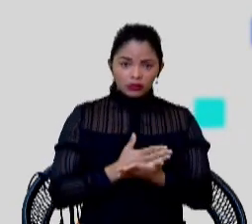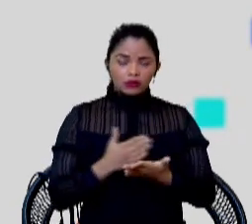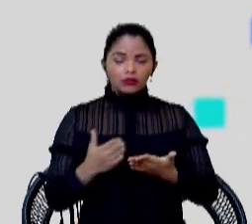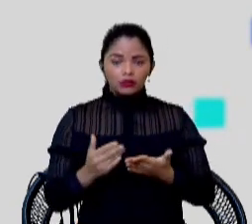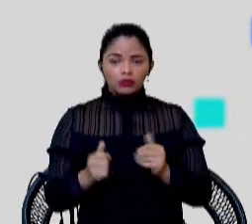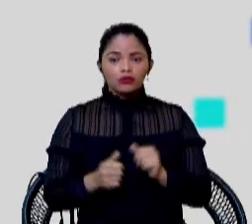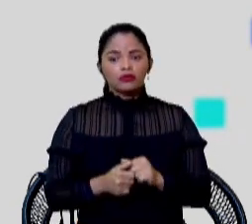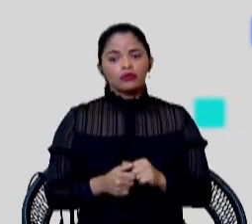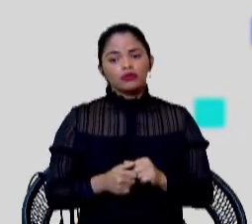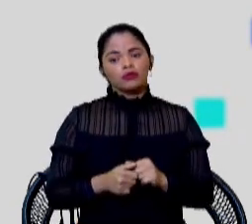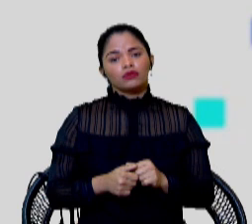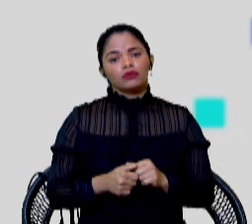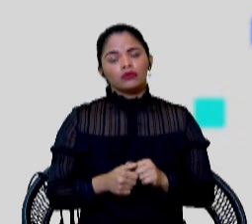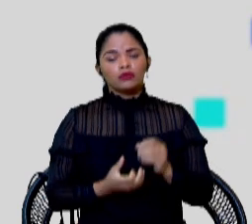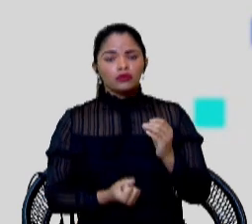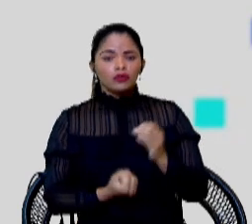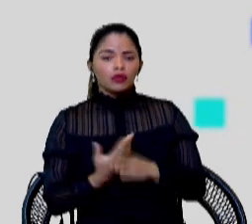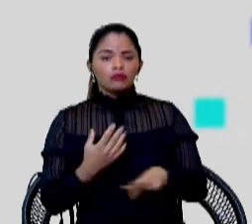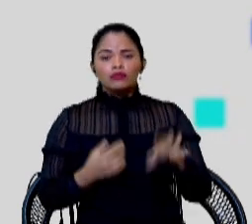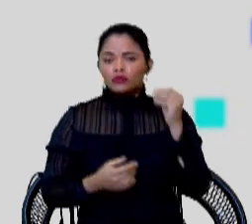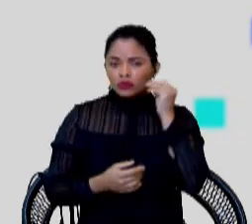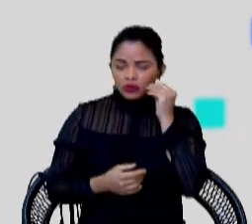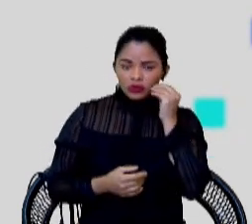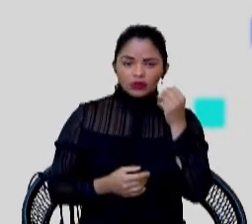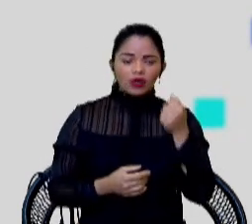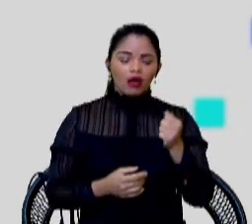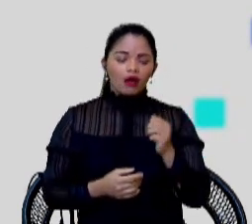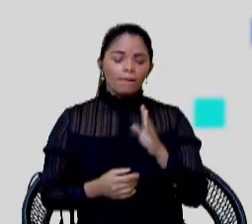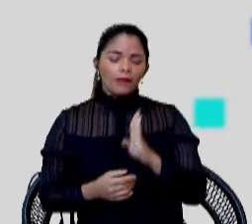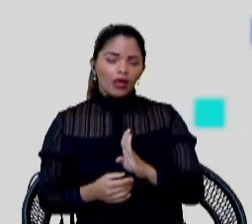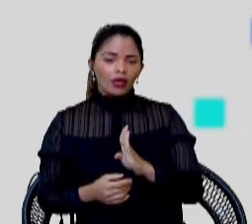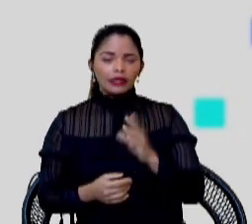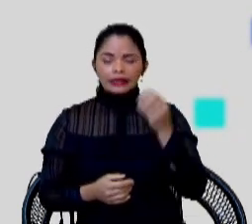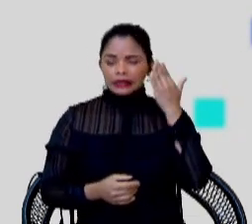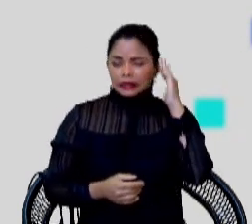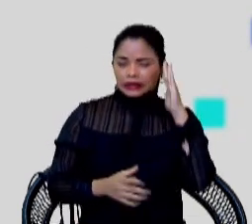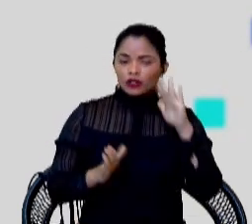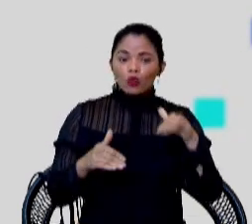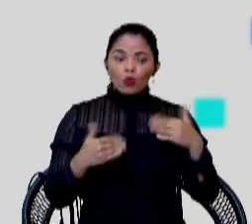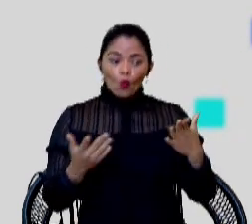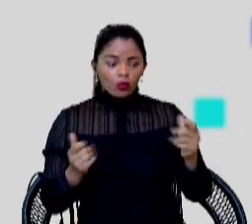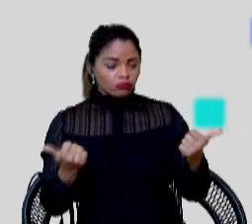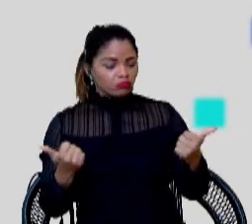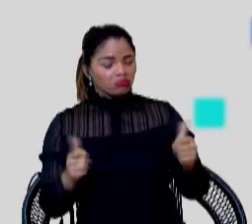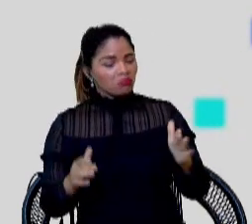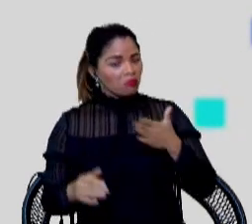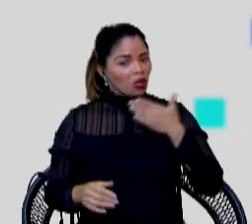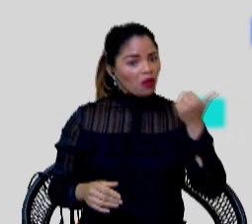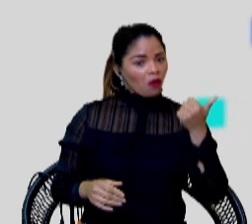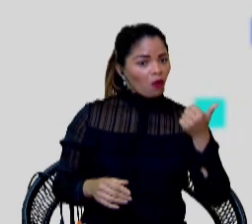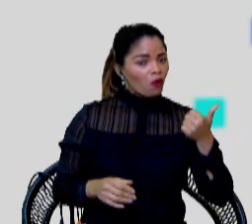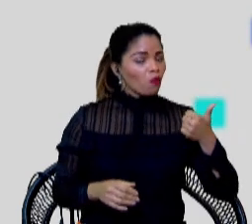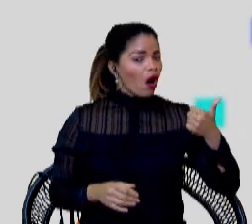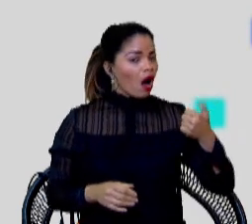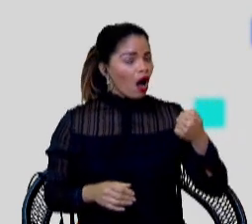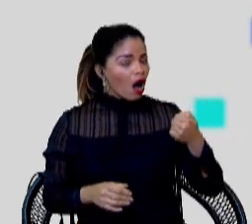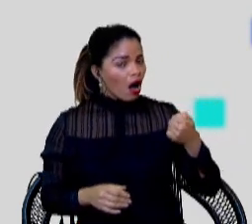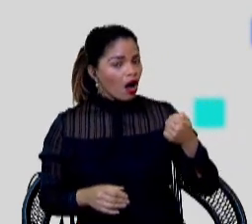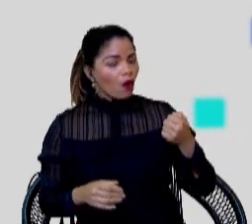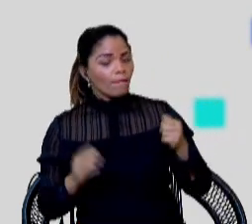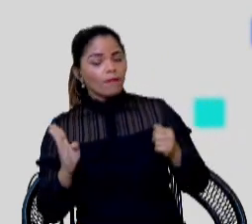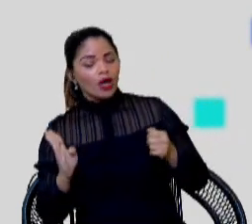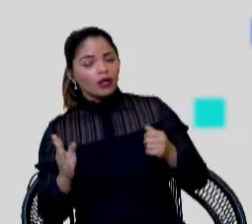disso, criando um teste AB, e aí sim você vai entendendo qual que está indo melhor que o outro, se é o A, se é o B, tá bom?